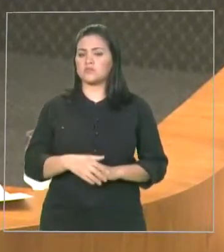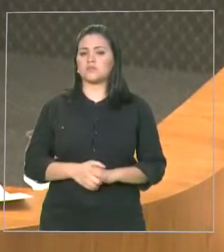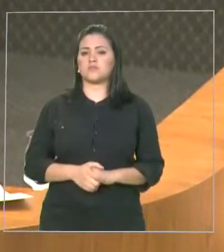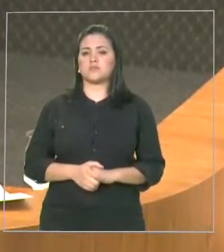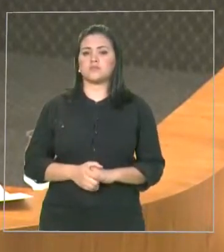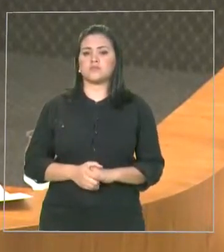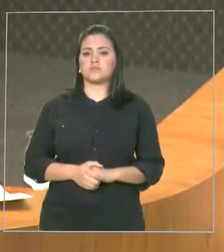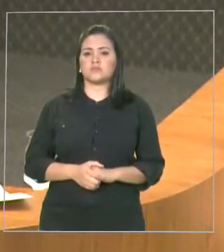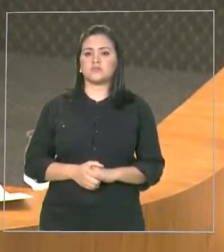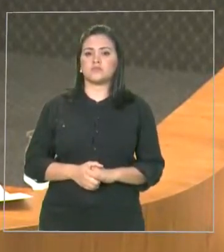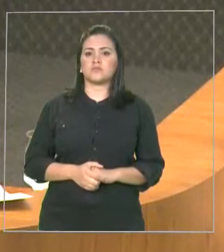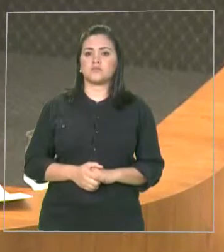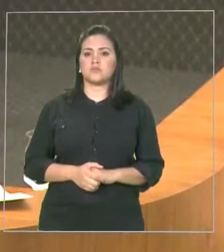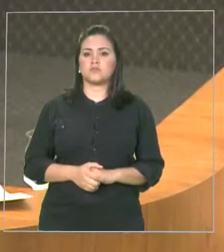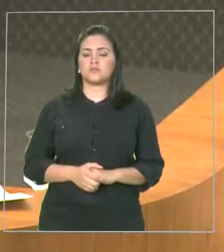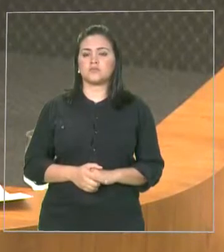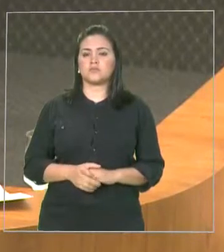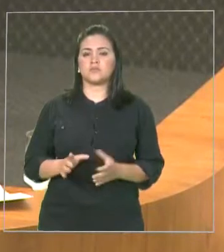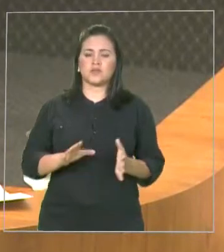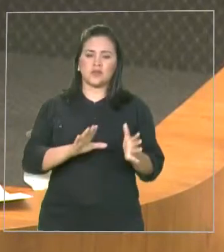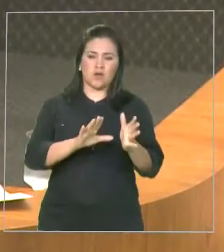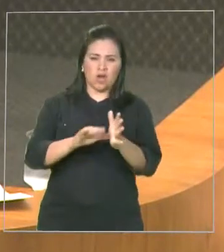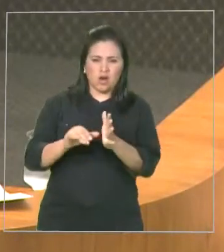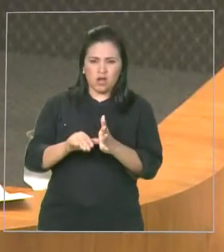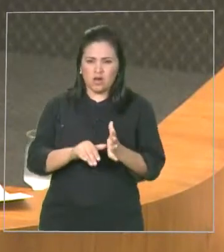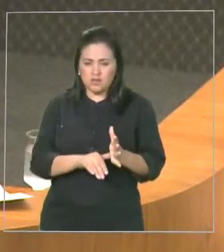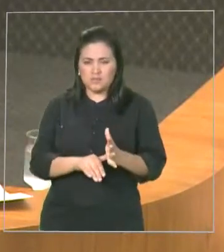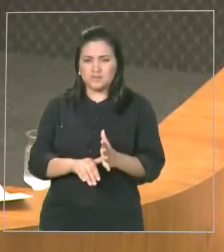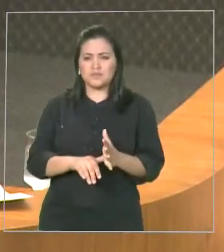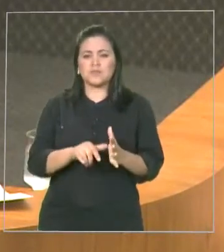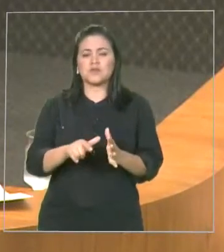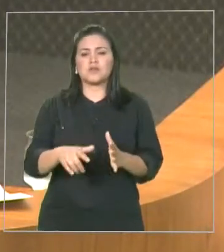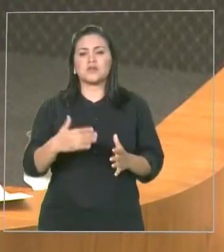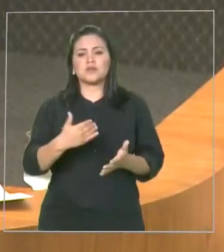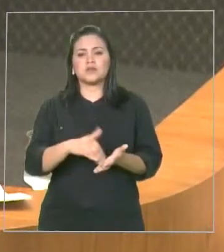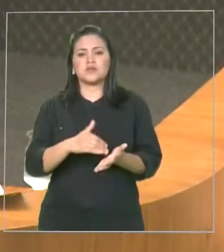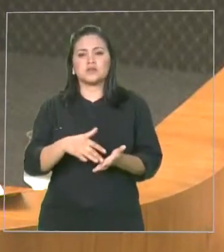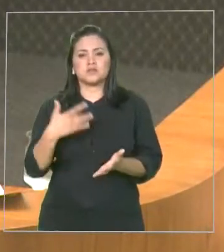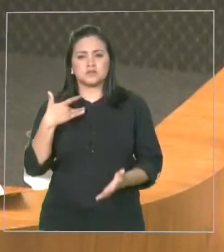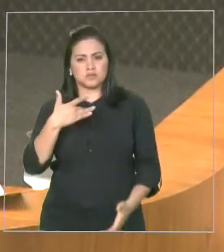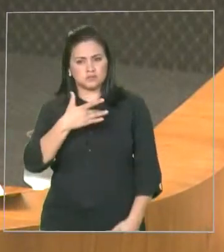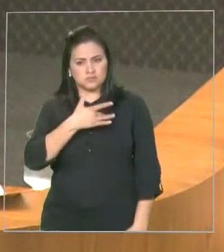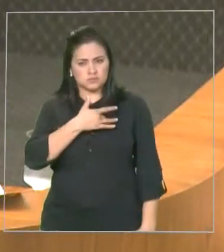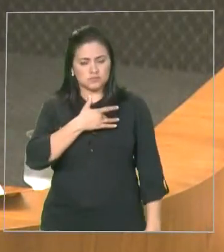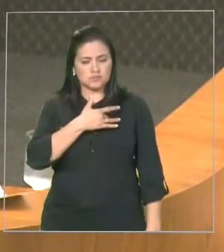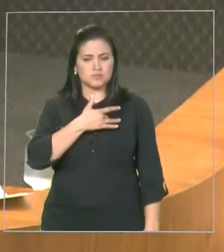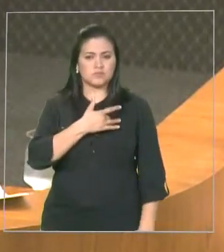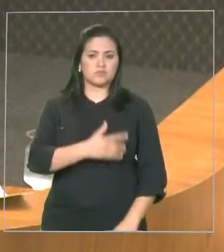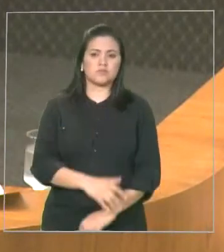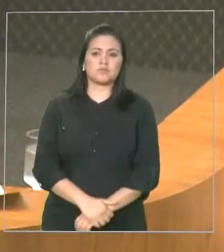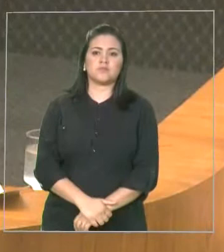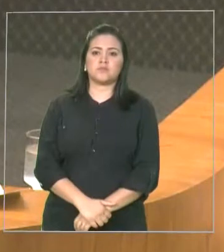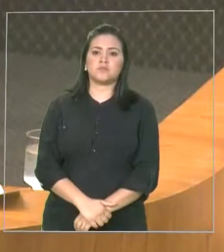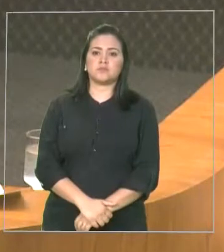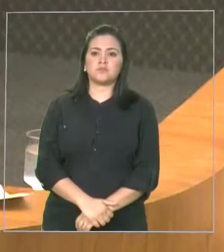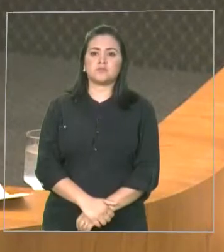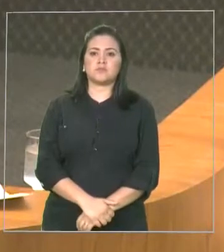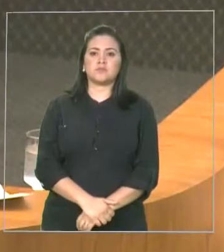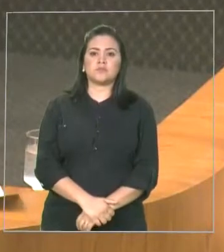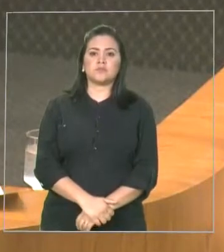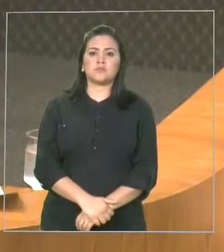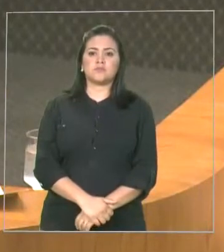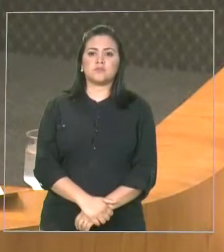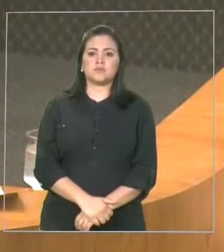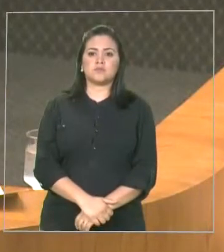das possíveis desvios de dinheiro da saúde seria a efetivação da implantação